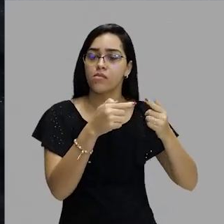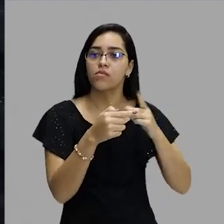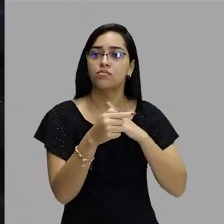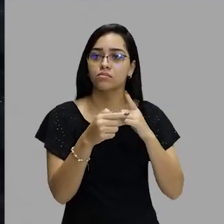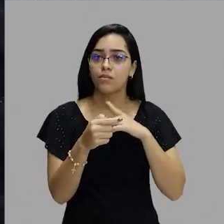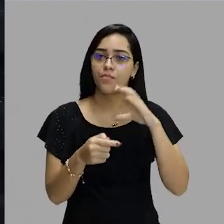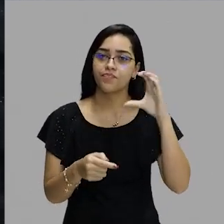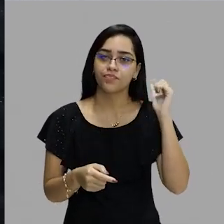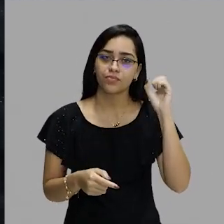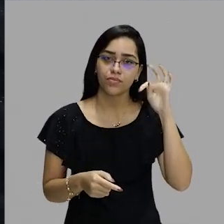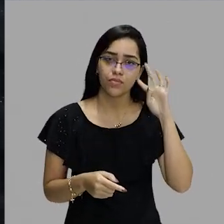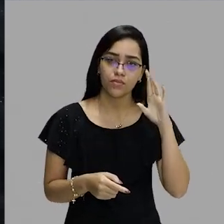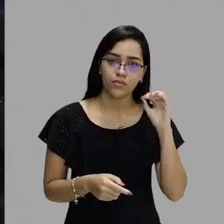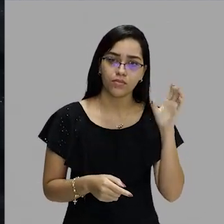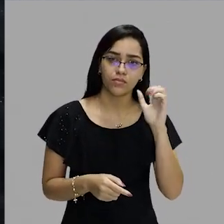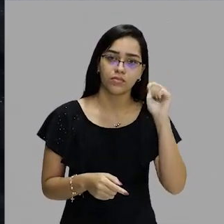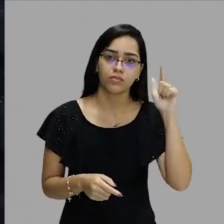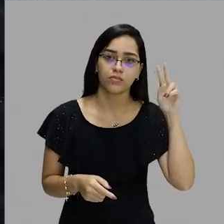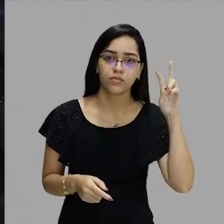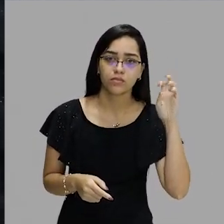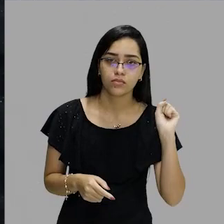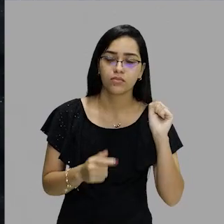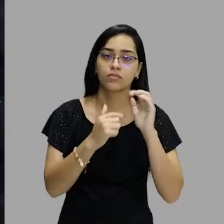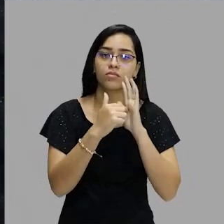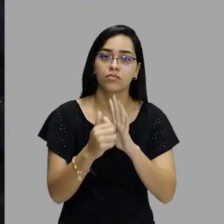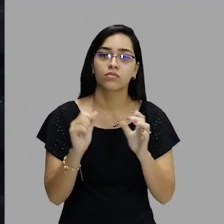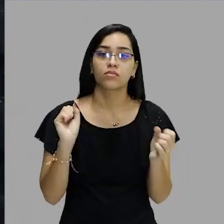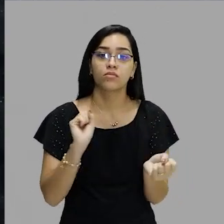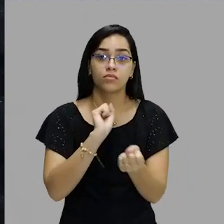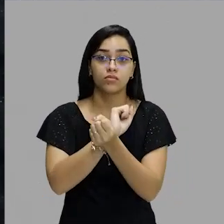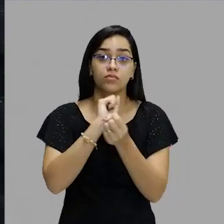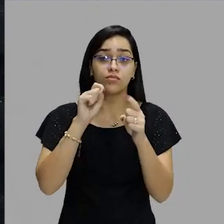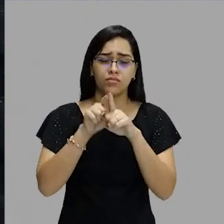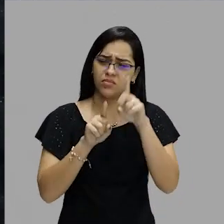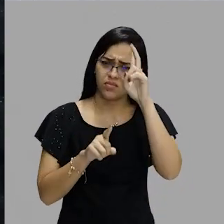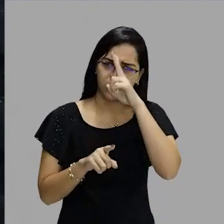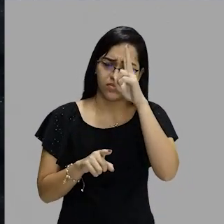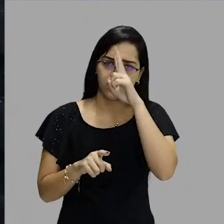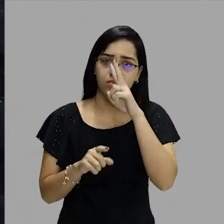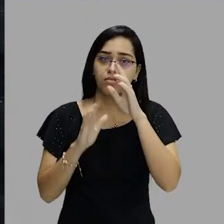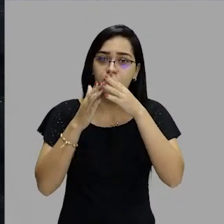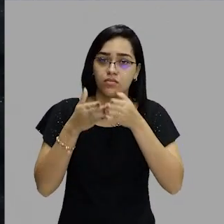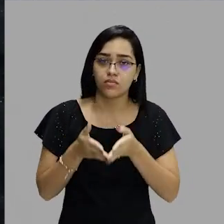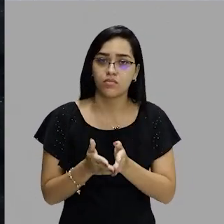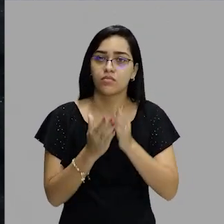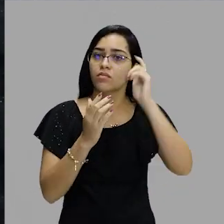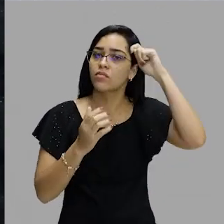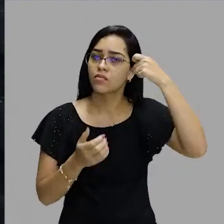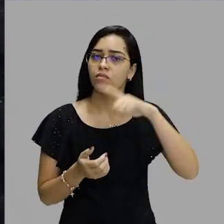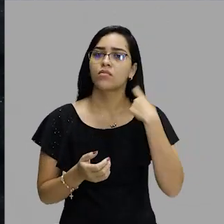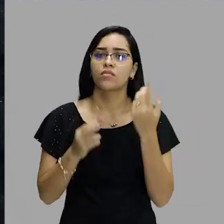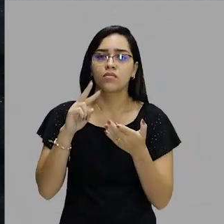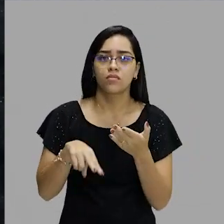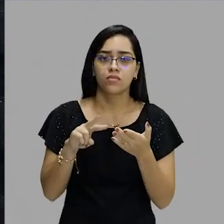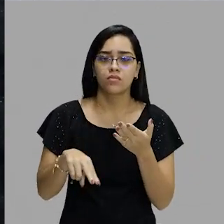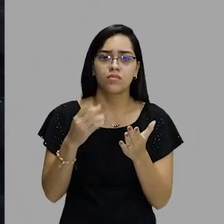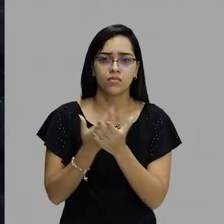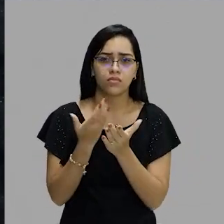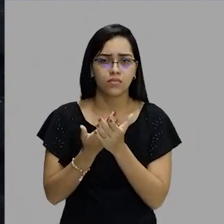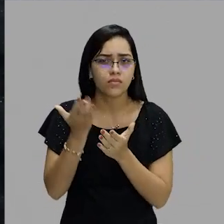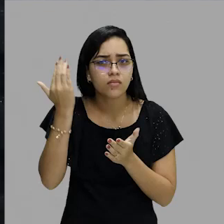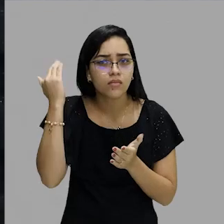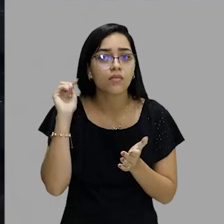pelo Castro Alves, por exemplo, denunciou a escravidão. Lembra do navio negreiro, que nós lemos, inclusive, em aulas